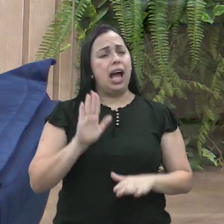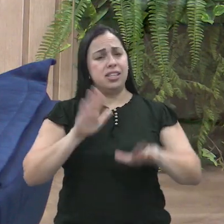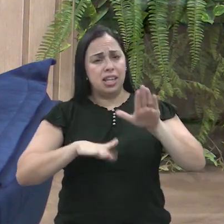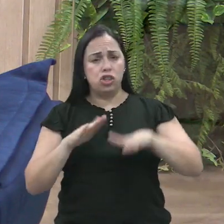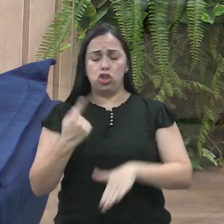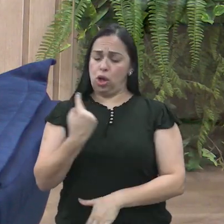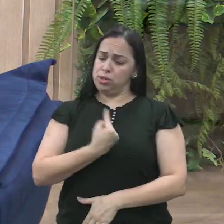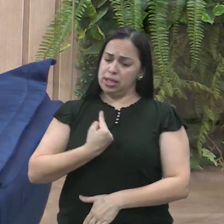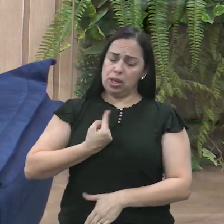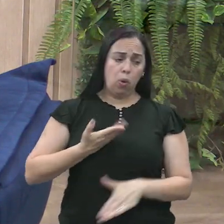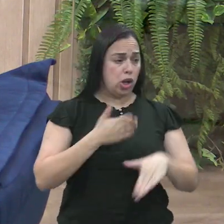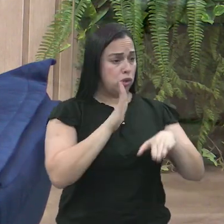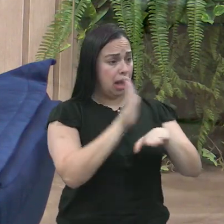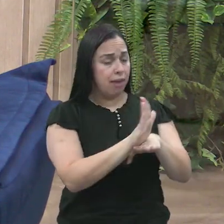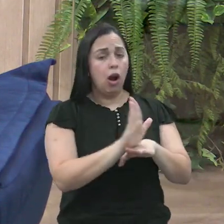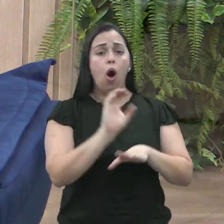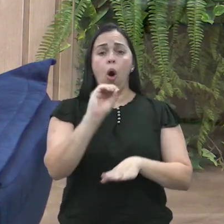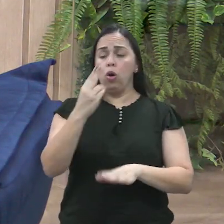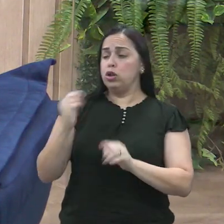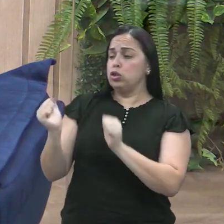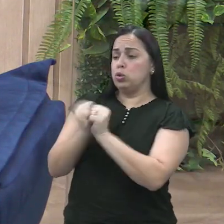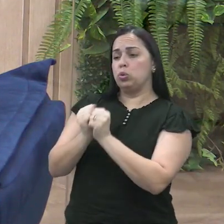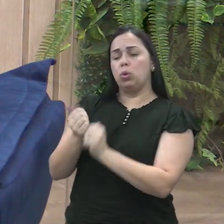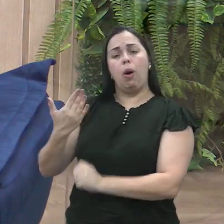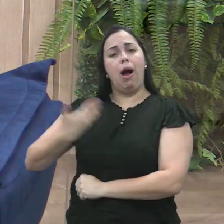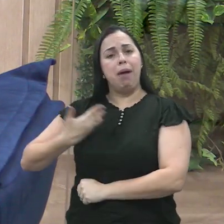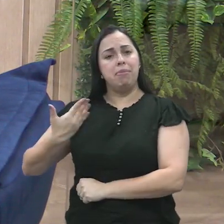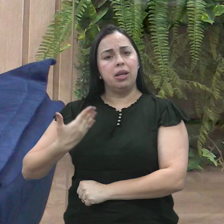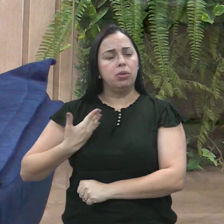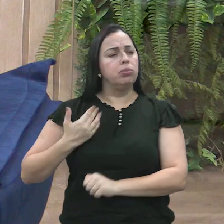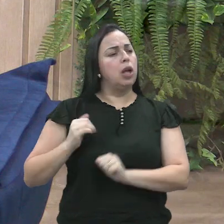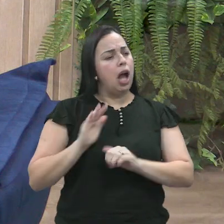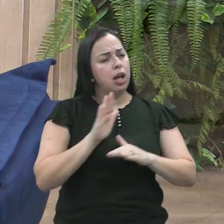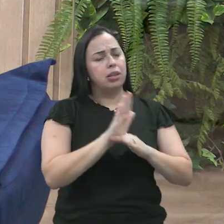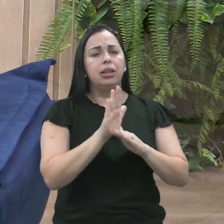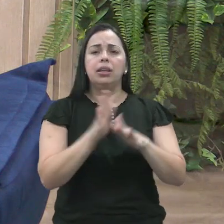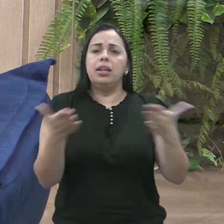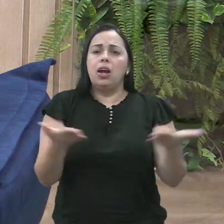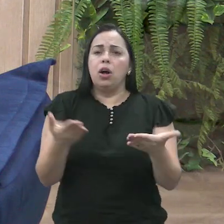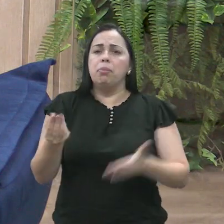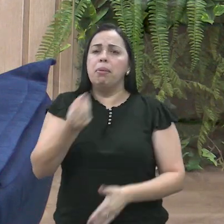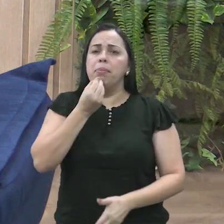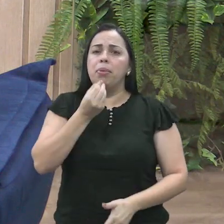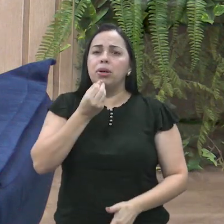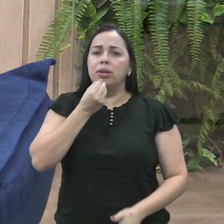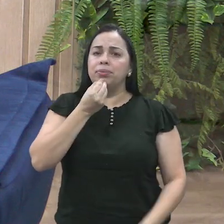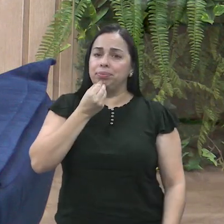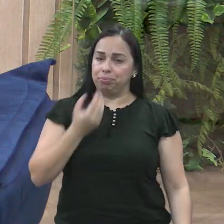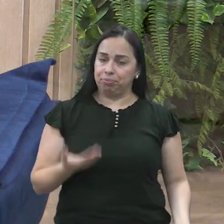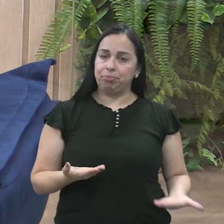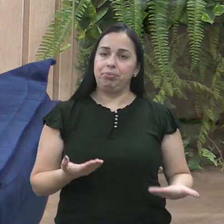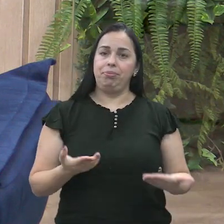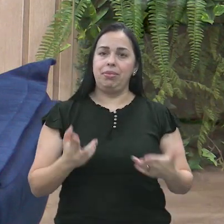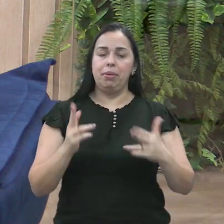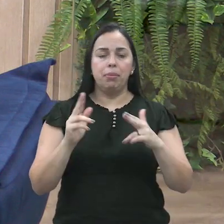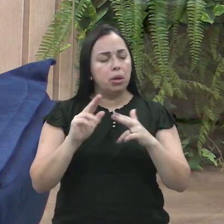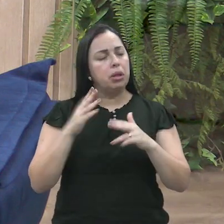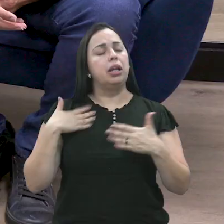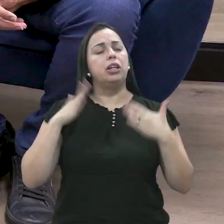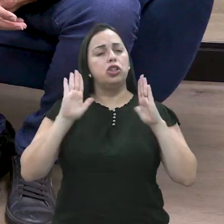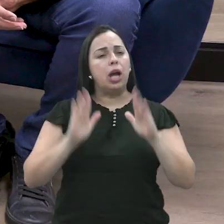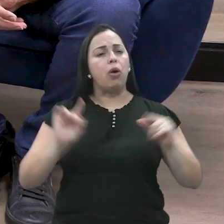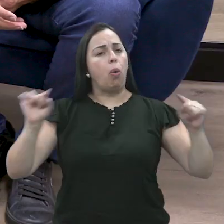com pessoas com quem eu trabalhei, de forma solitária, sozinha também, mas sem problema nenhum. Agora, essa possibilidade que me